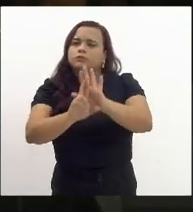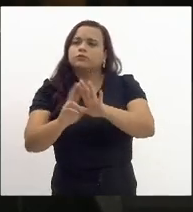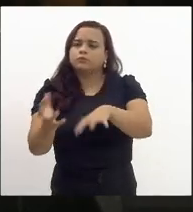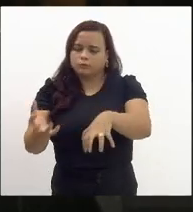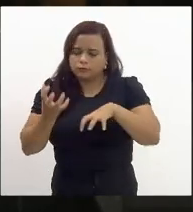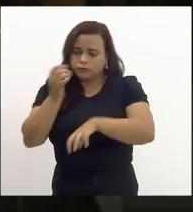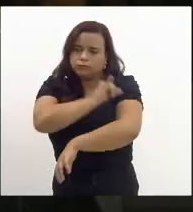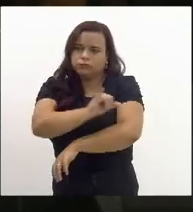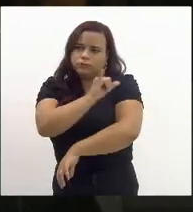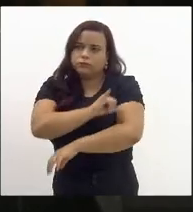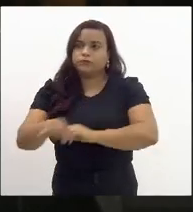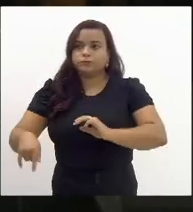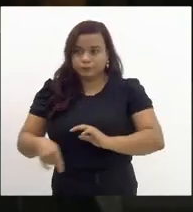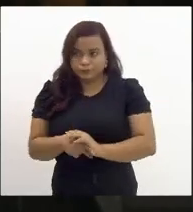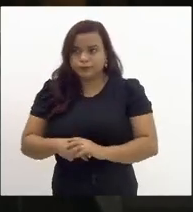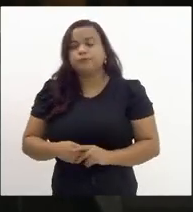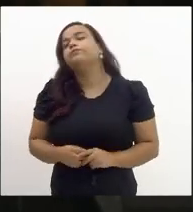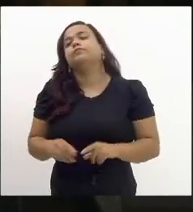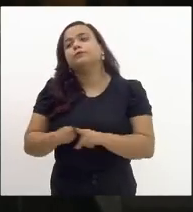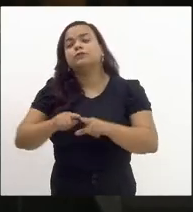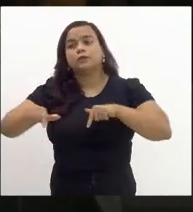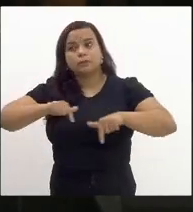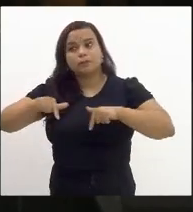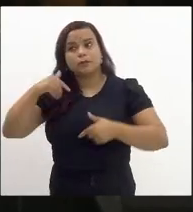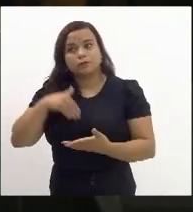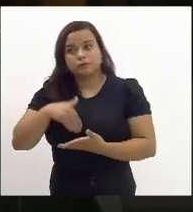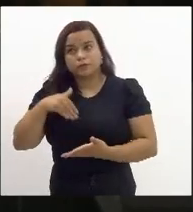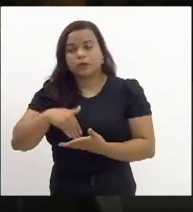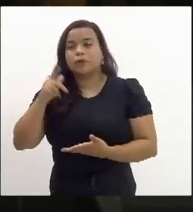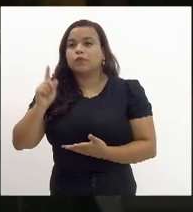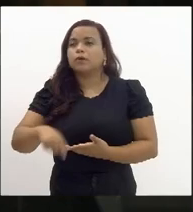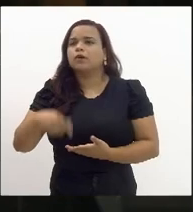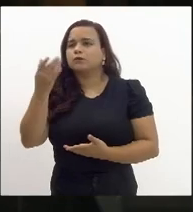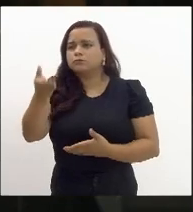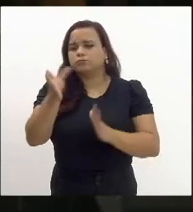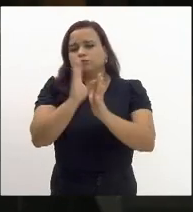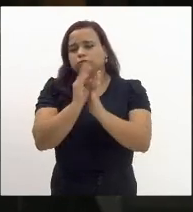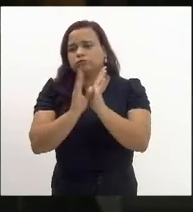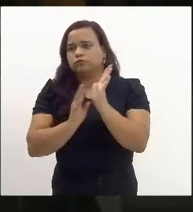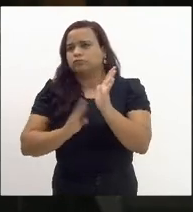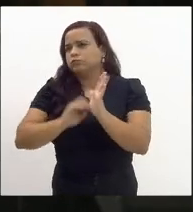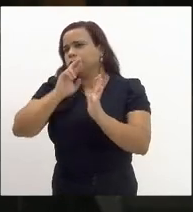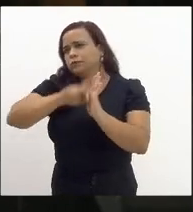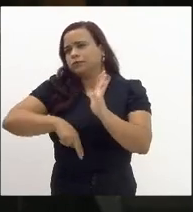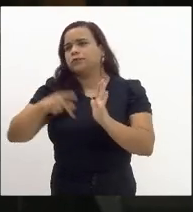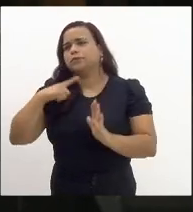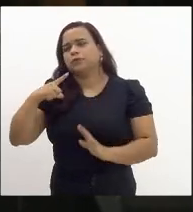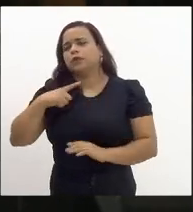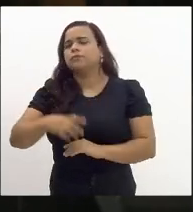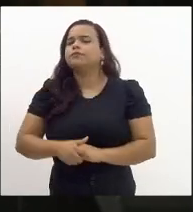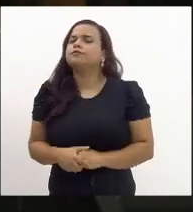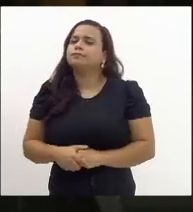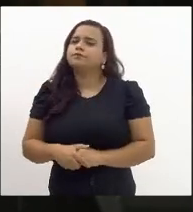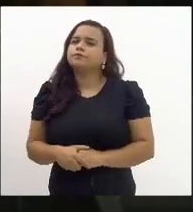Parlamento Fluminense. E o trabalho final é esse conteúdo, que